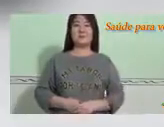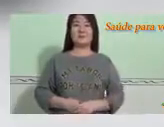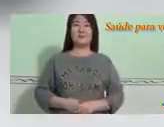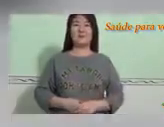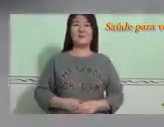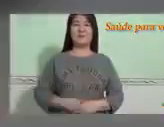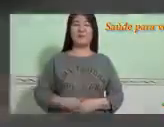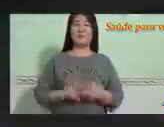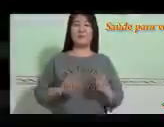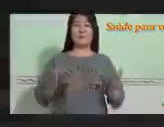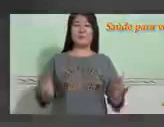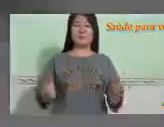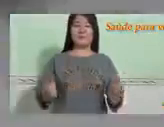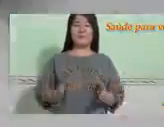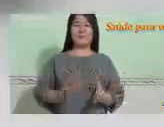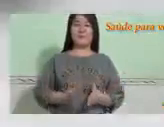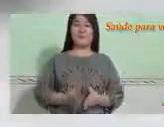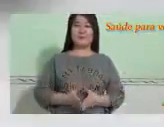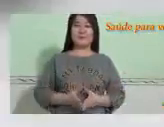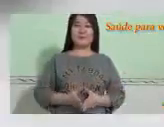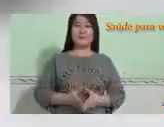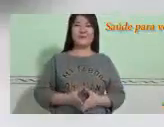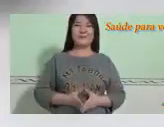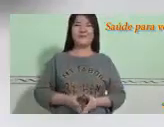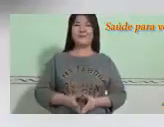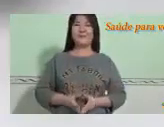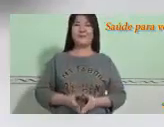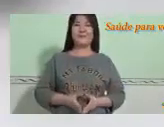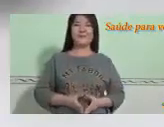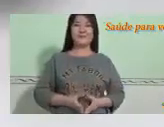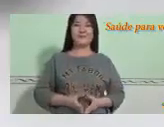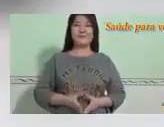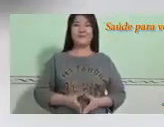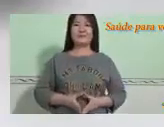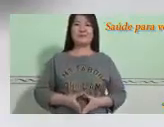NCIAFRONTOTEMPORLNATUOSTATUOD bem definidas, mas alguns estudos apontam que pode